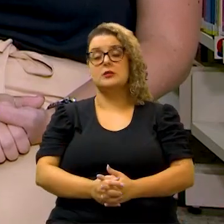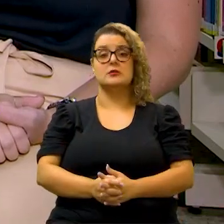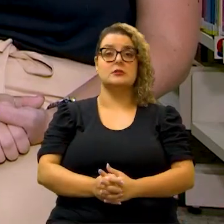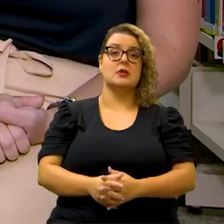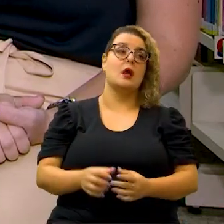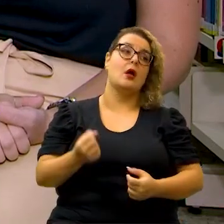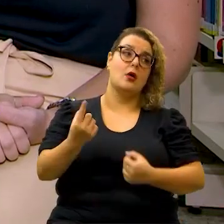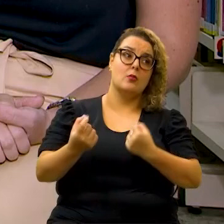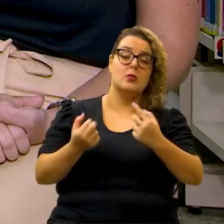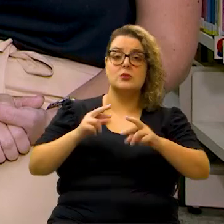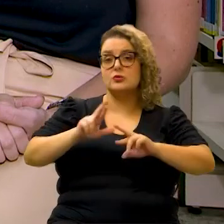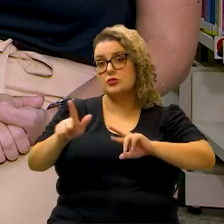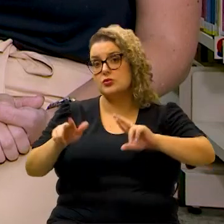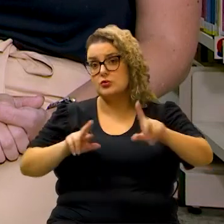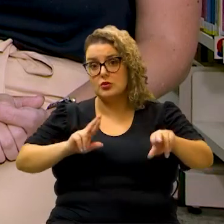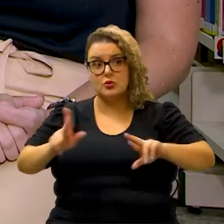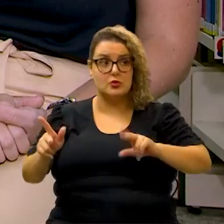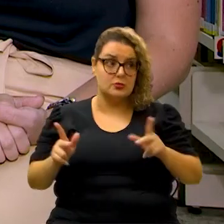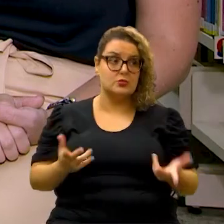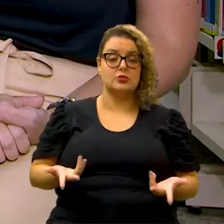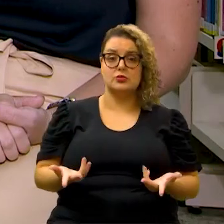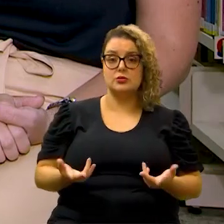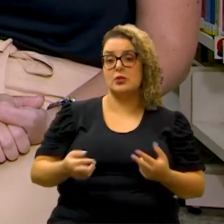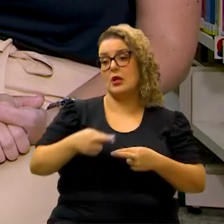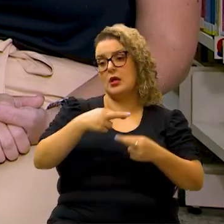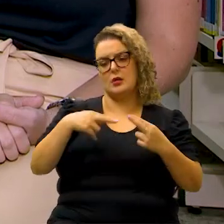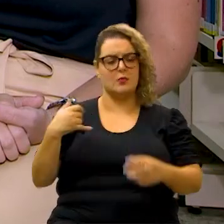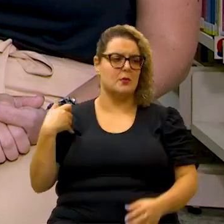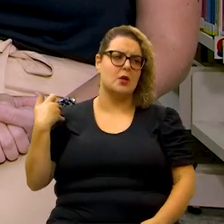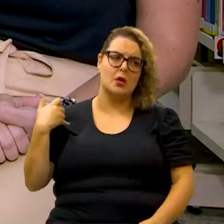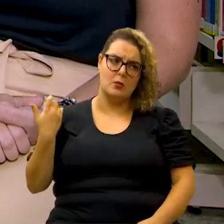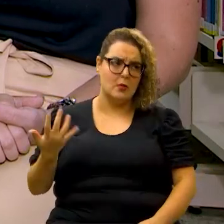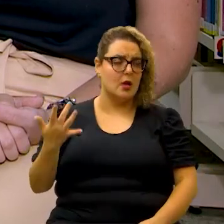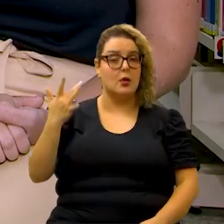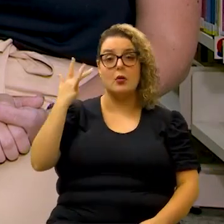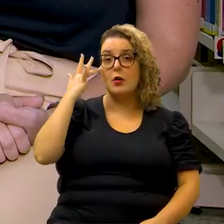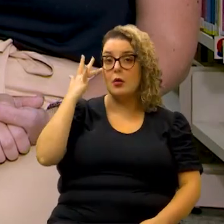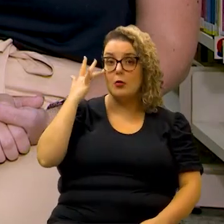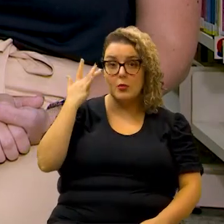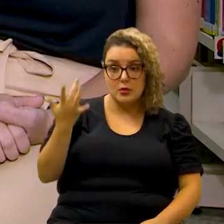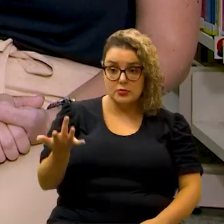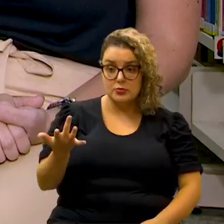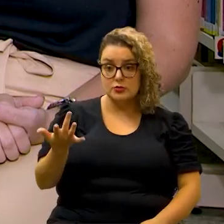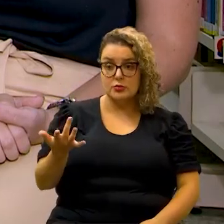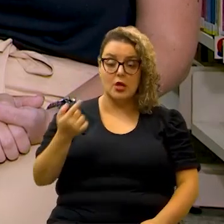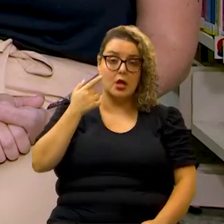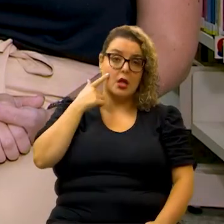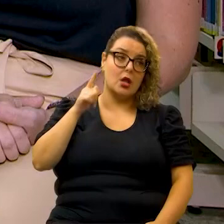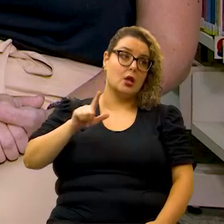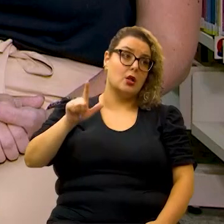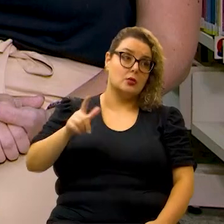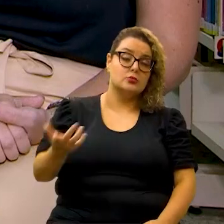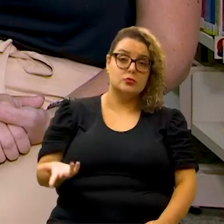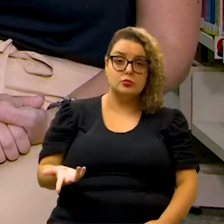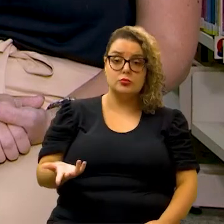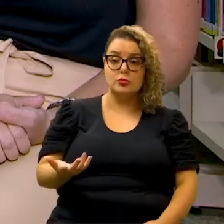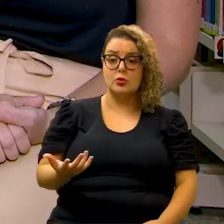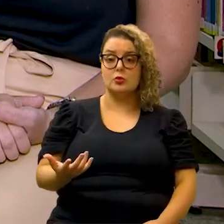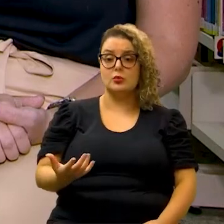porque são situações diferentes, né? Tem muito a ver com a idade, com a maturidade